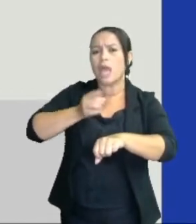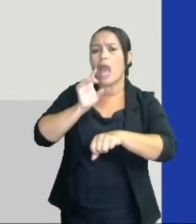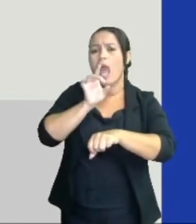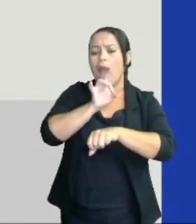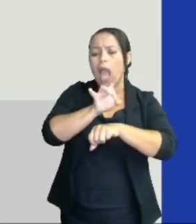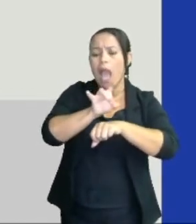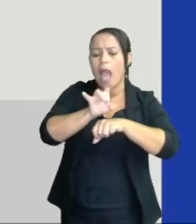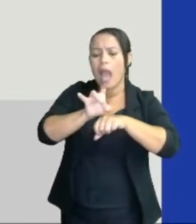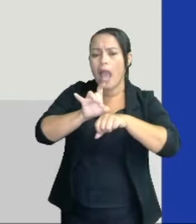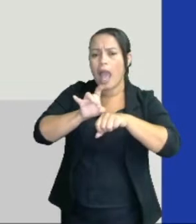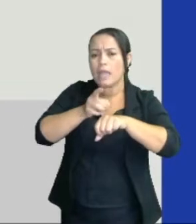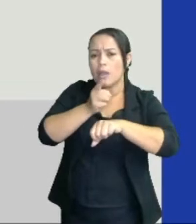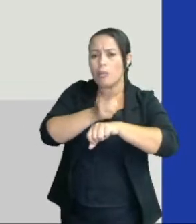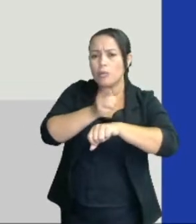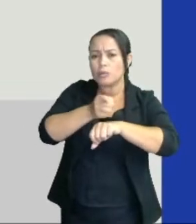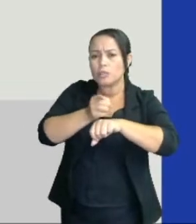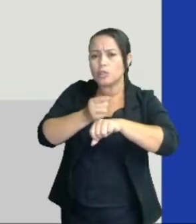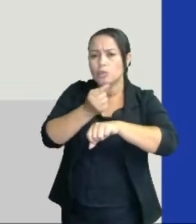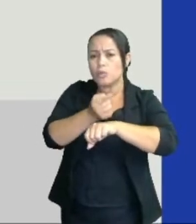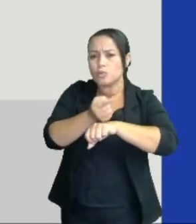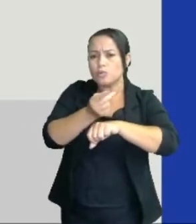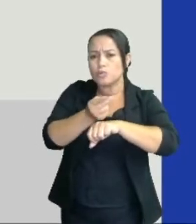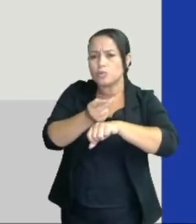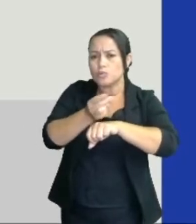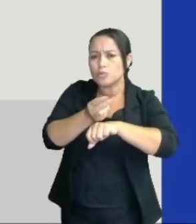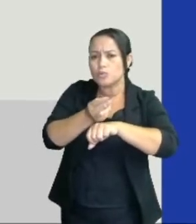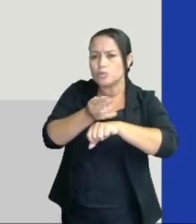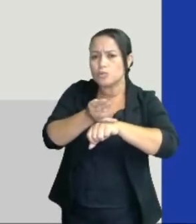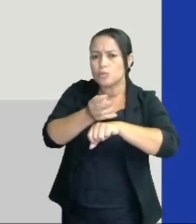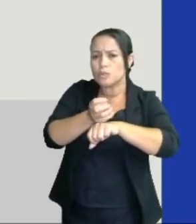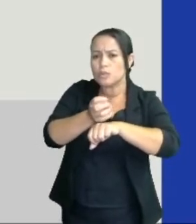cada pontinho vai contando de 1 em 1, certo?